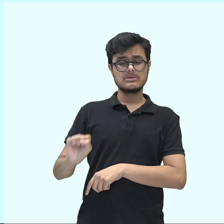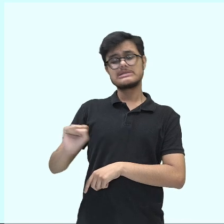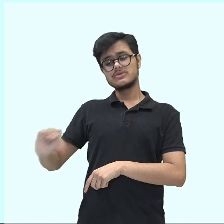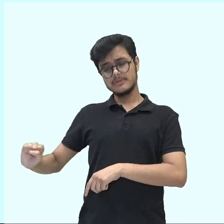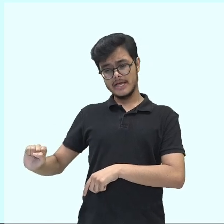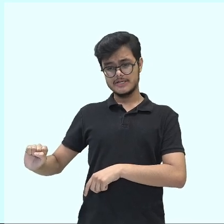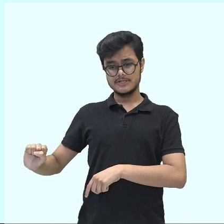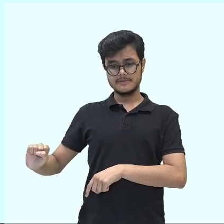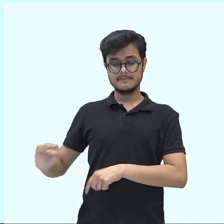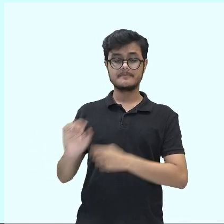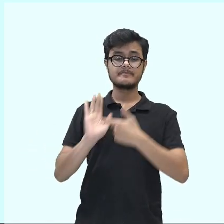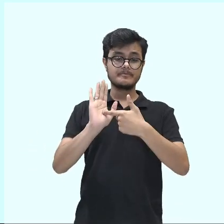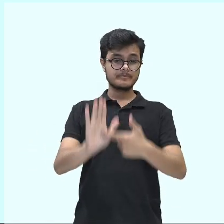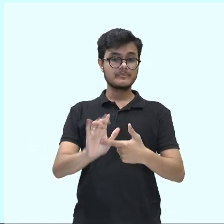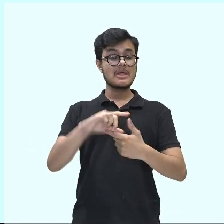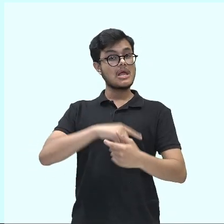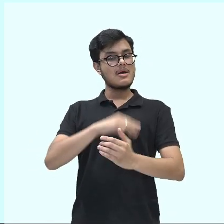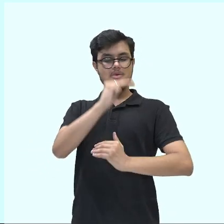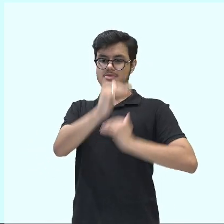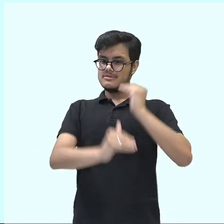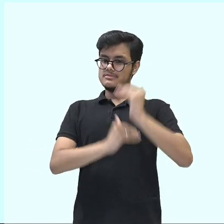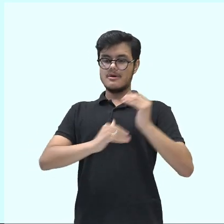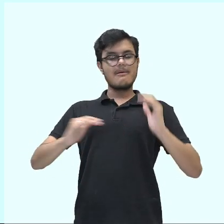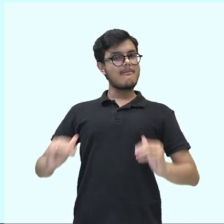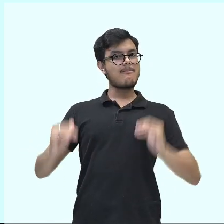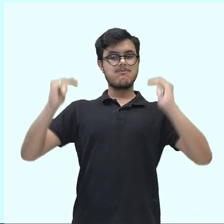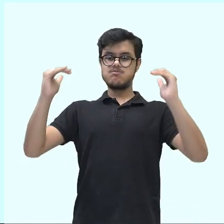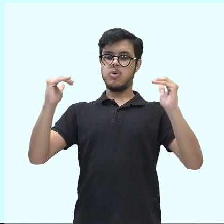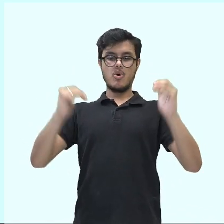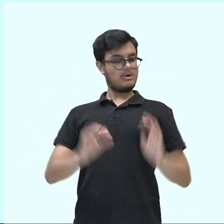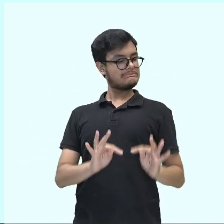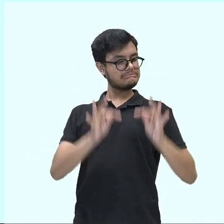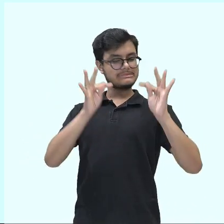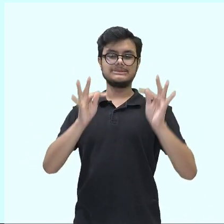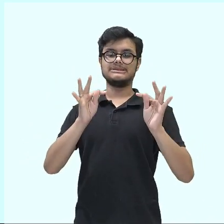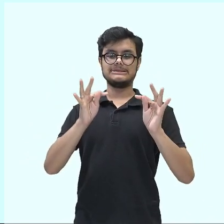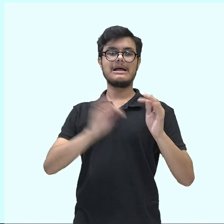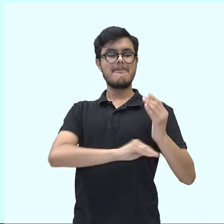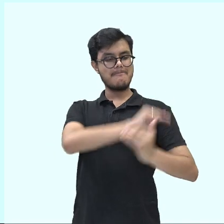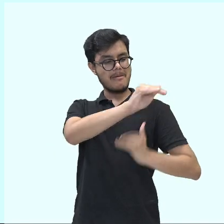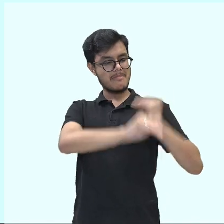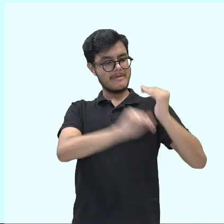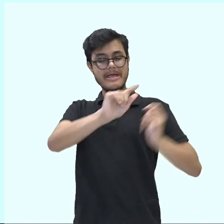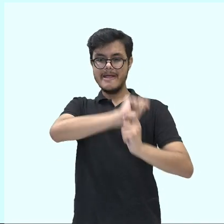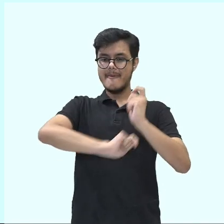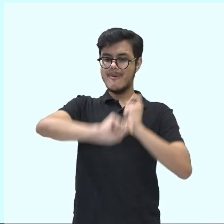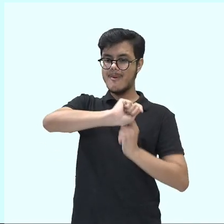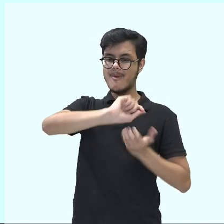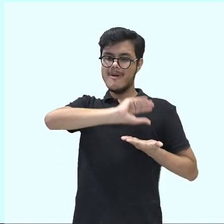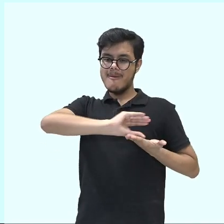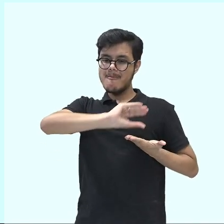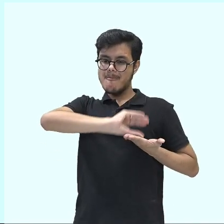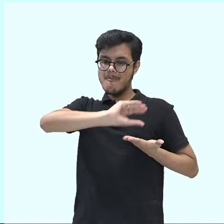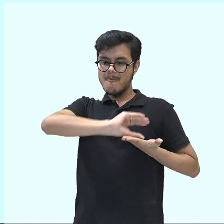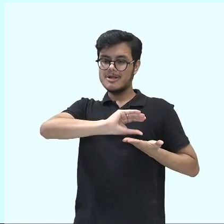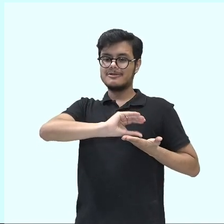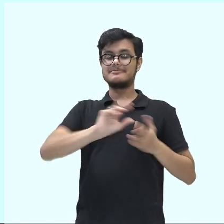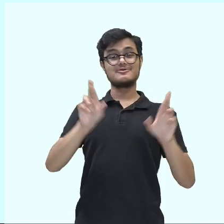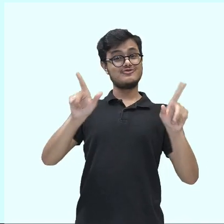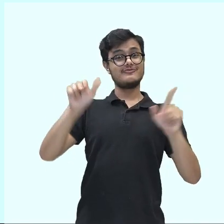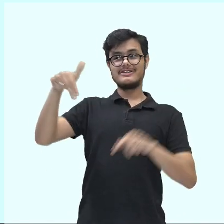vai observar um desenvolvimento que vai se diferenciar a esse desenvolvimento aí da região